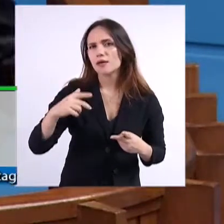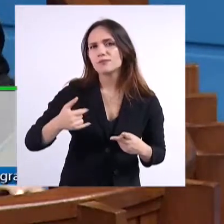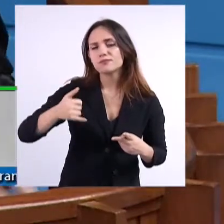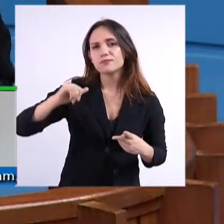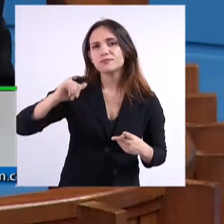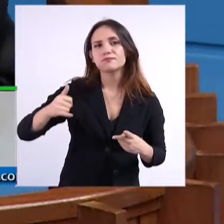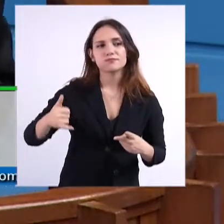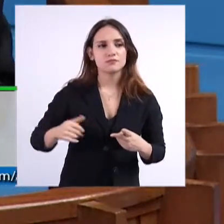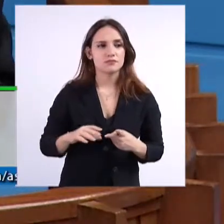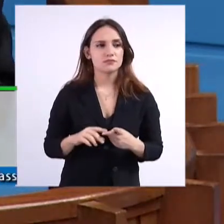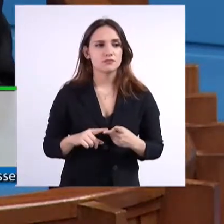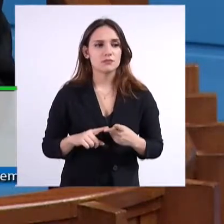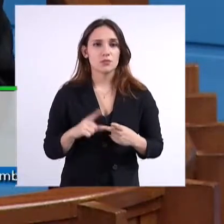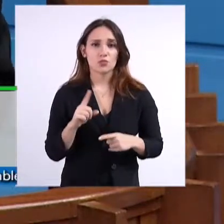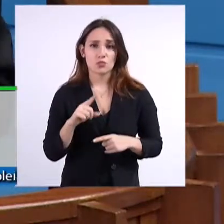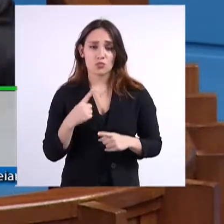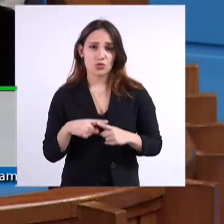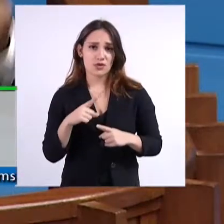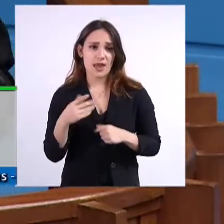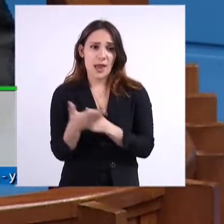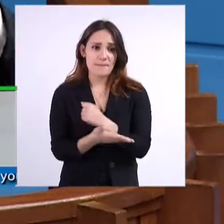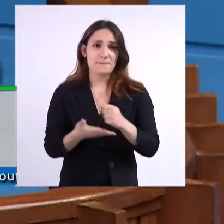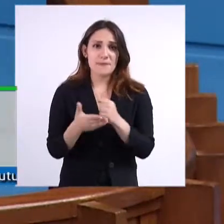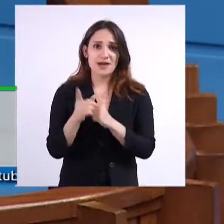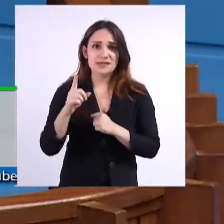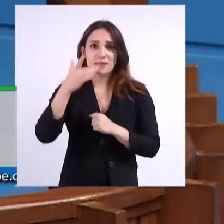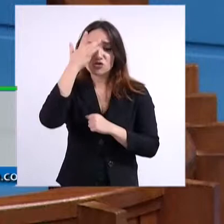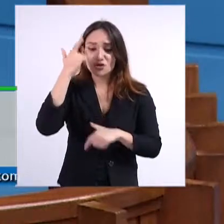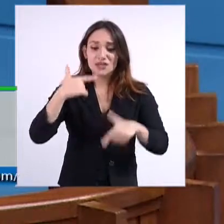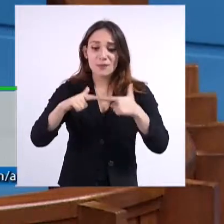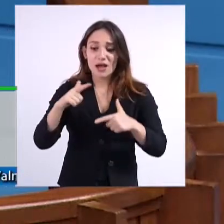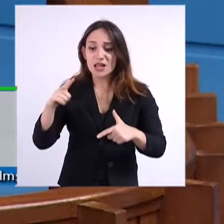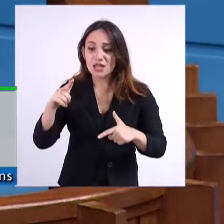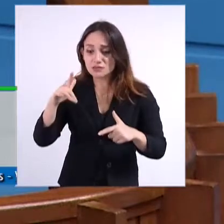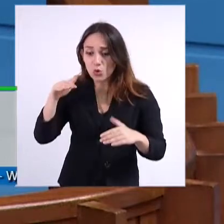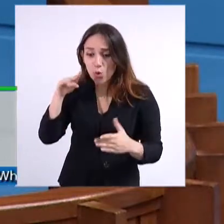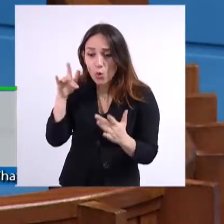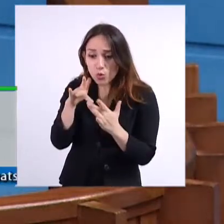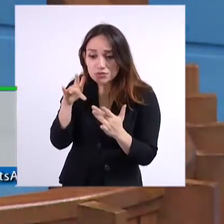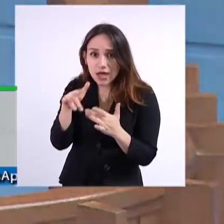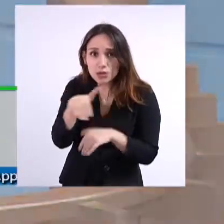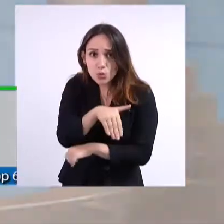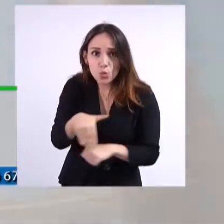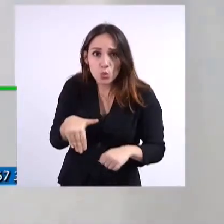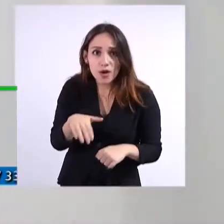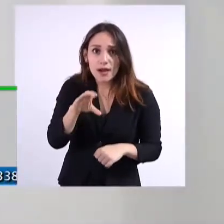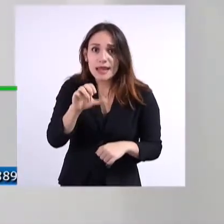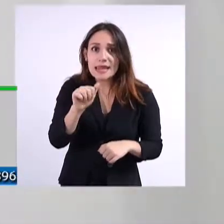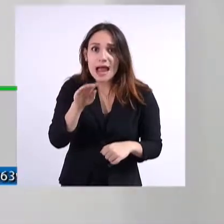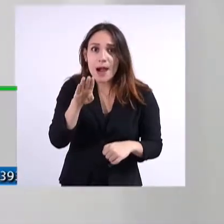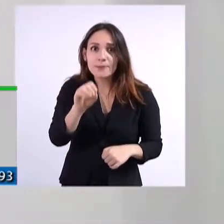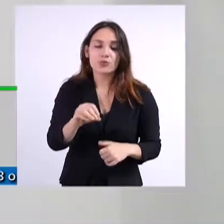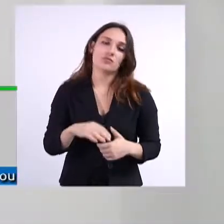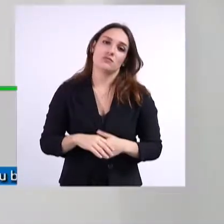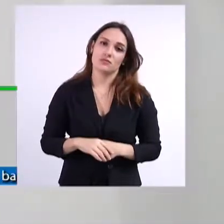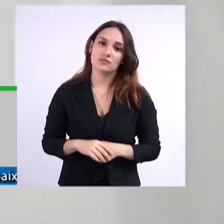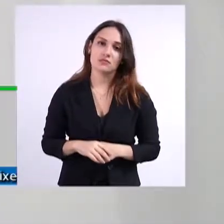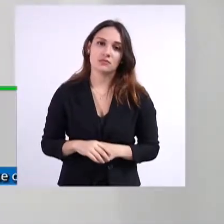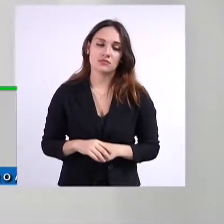os praças. Eu estou preocupado, sim. Sabe por